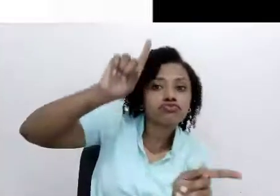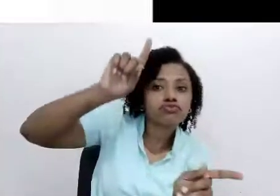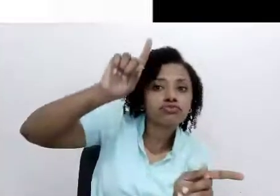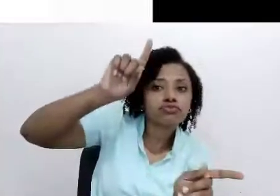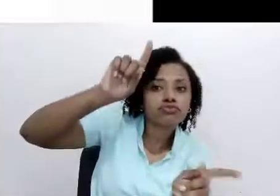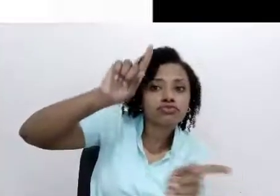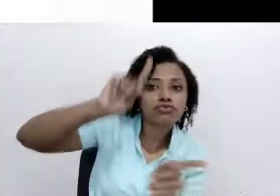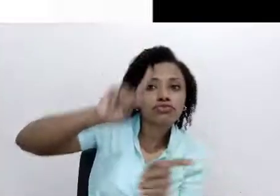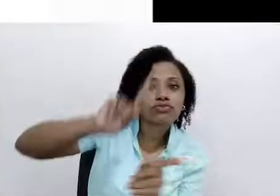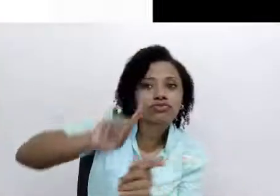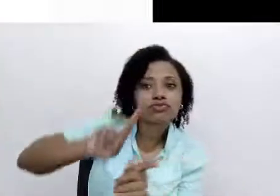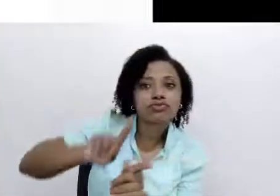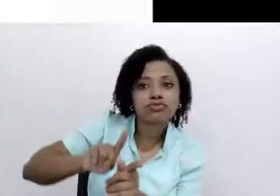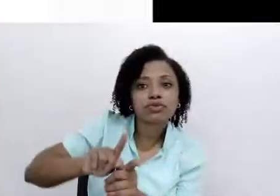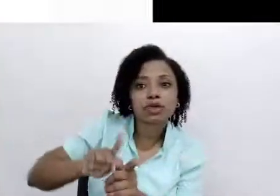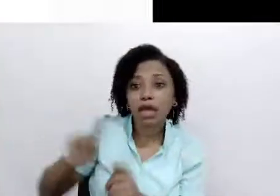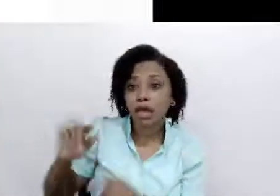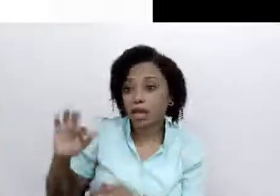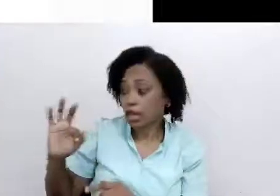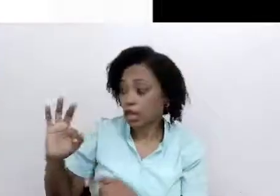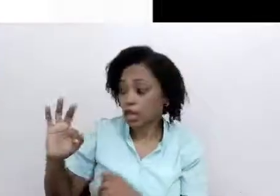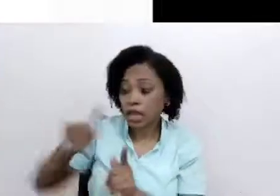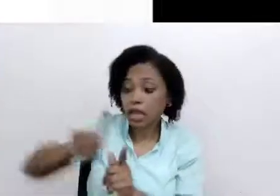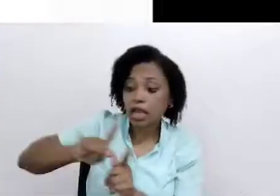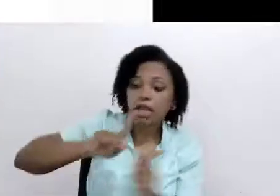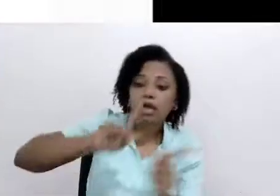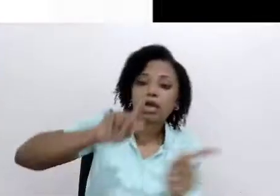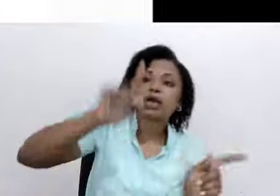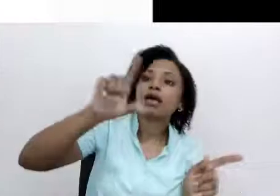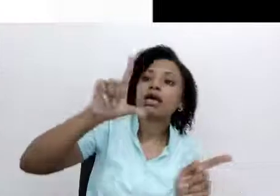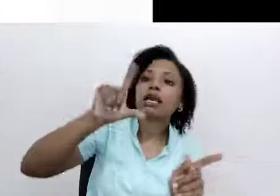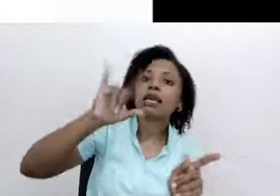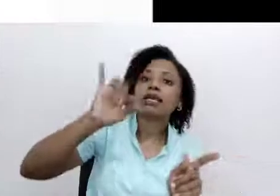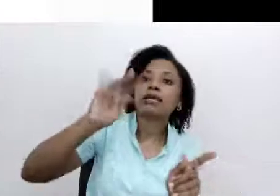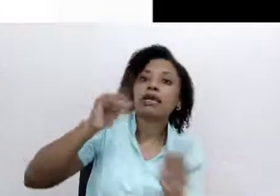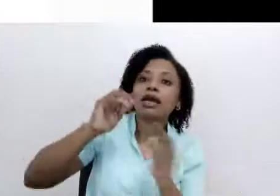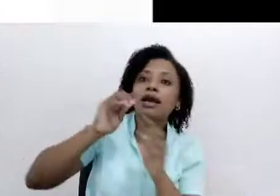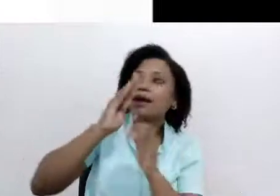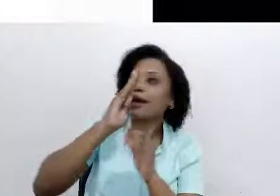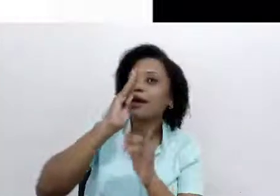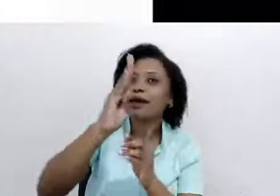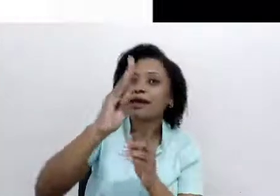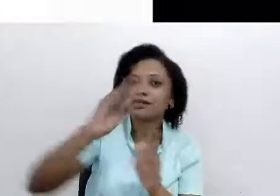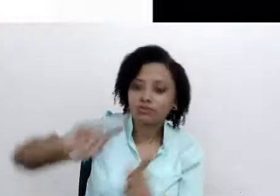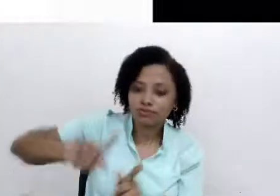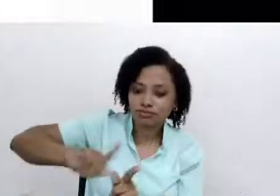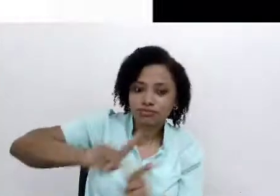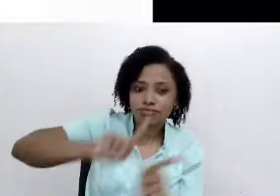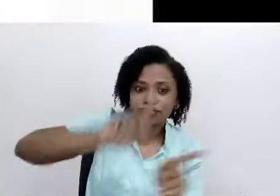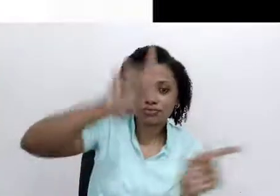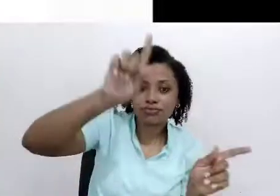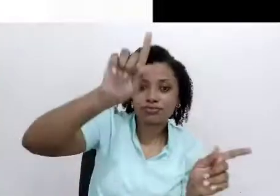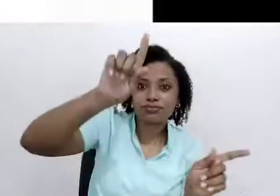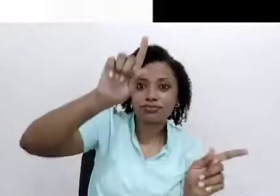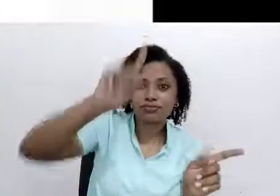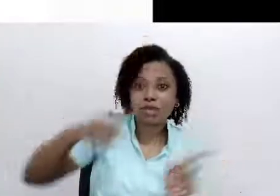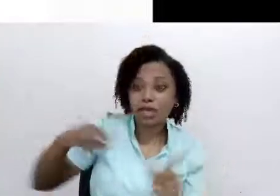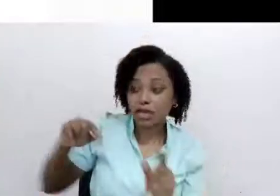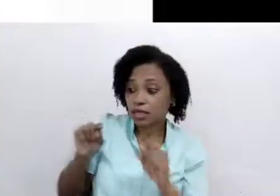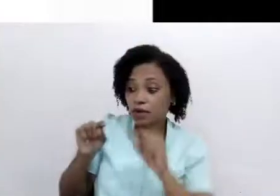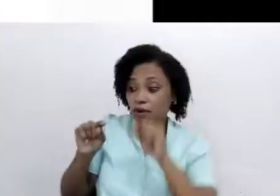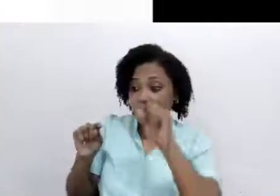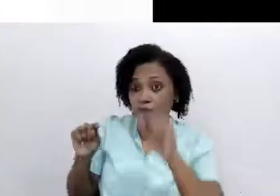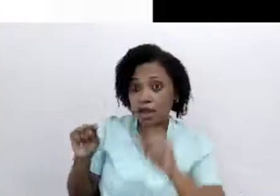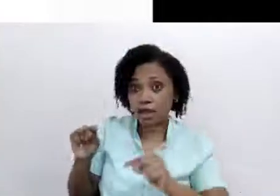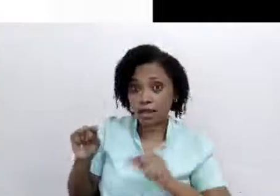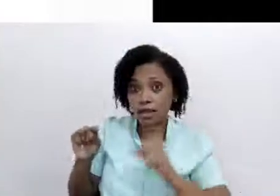nesse ponto F. Como a luz se propaga em linha reta, que é um dos princípios, quando a luz bate nesse objeto opaco,